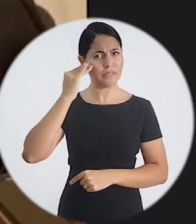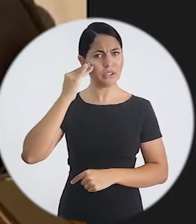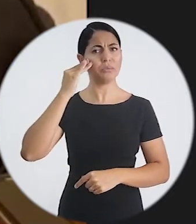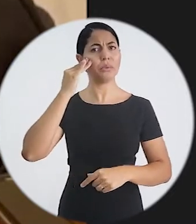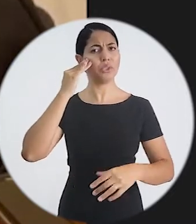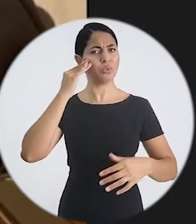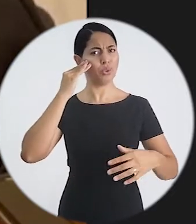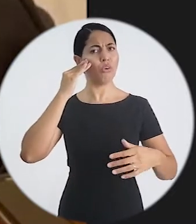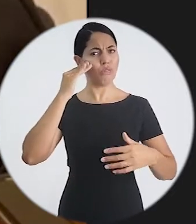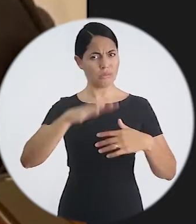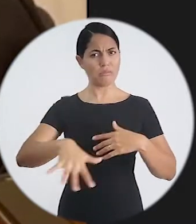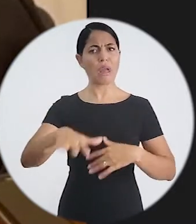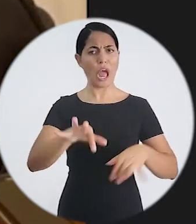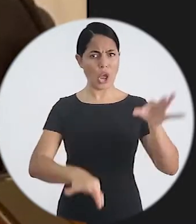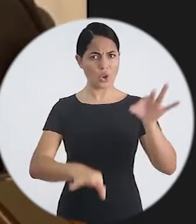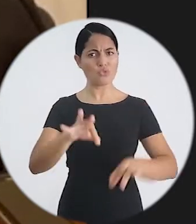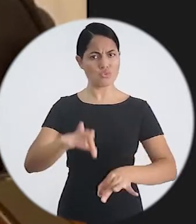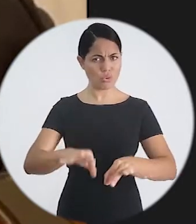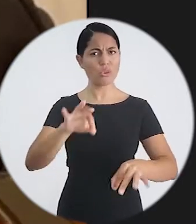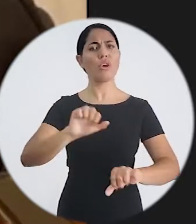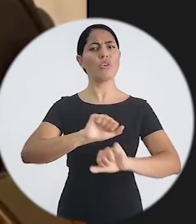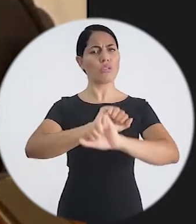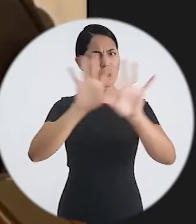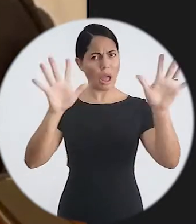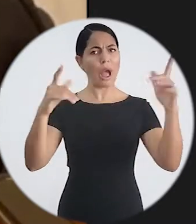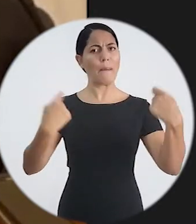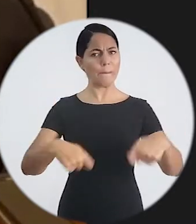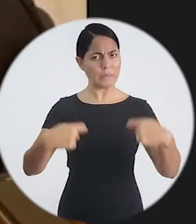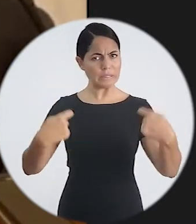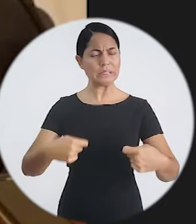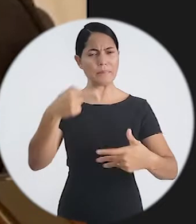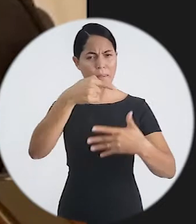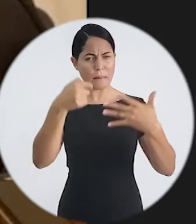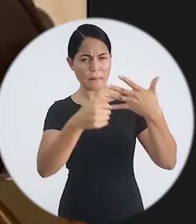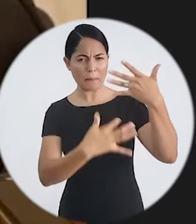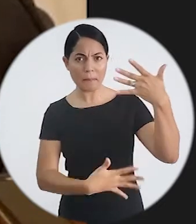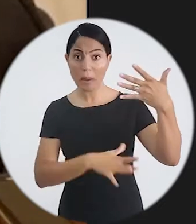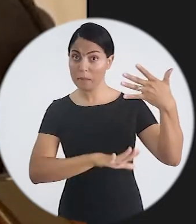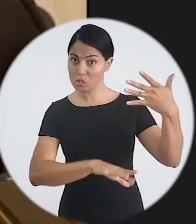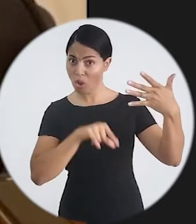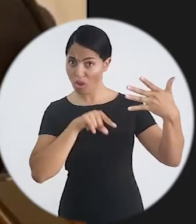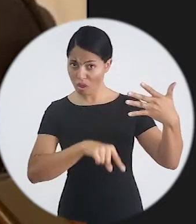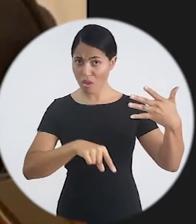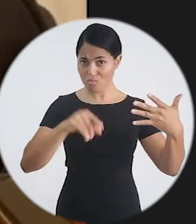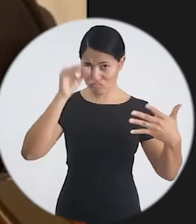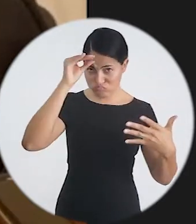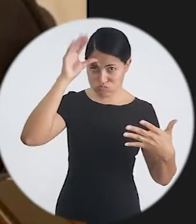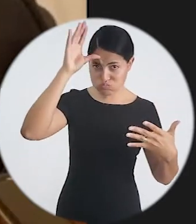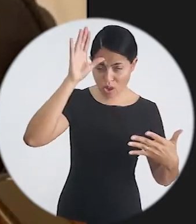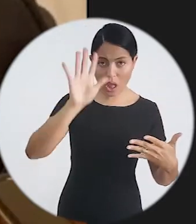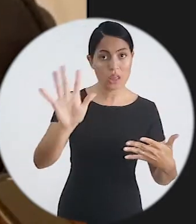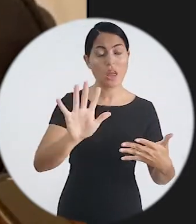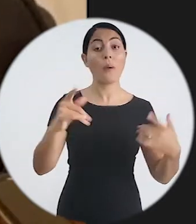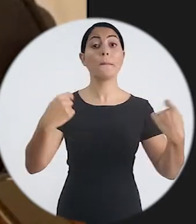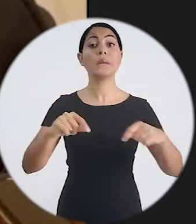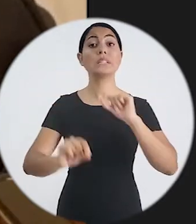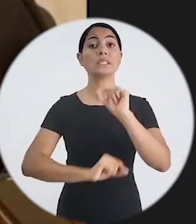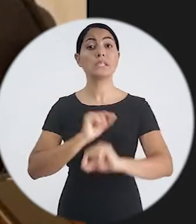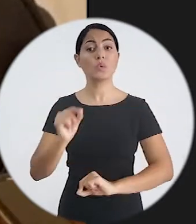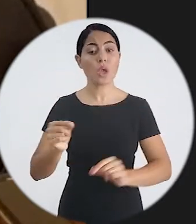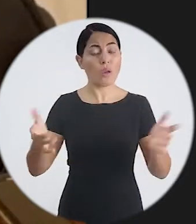ter um conhecimento jurídico amplo, mas isto não basta na nossa profissão hoje. Nós